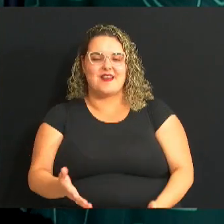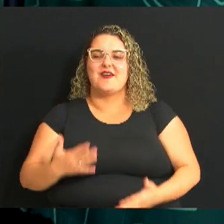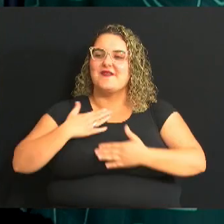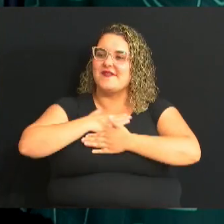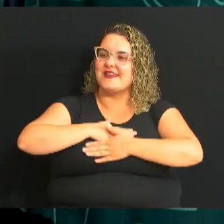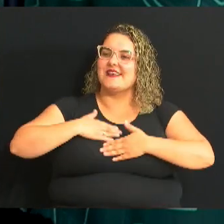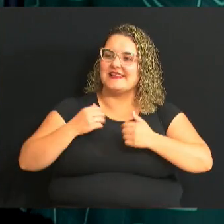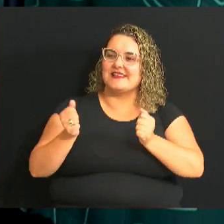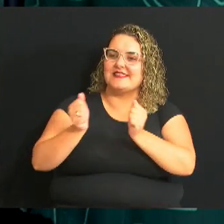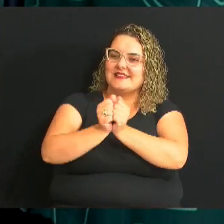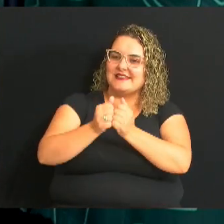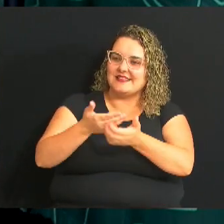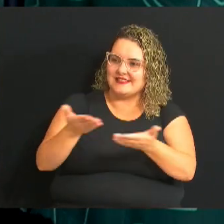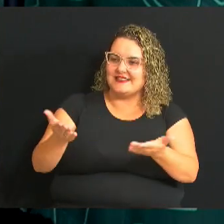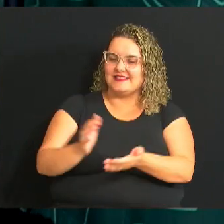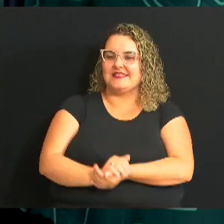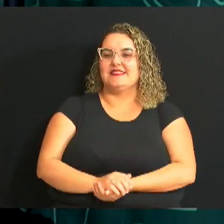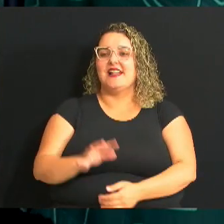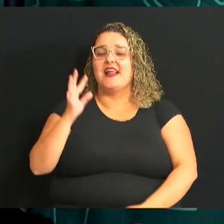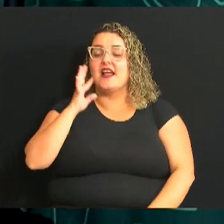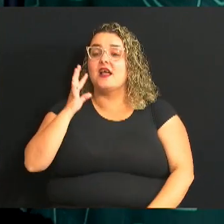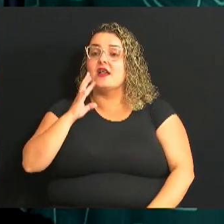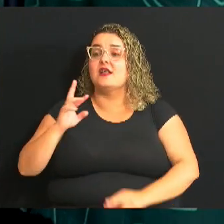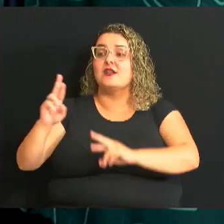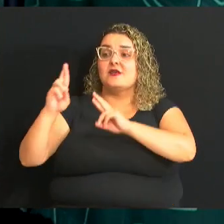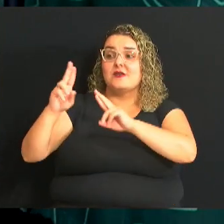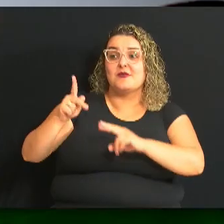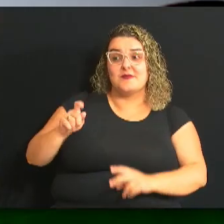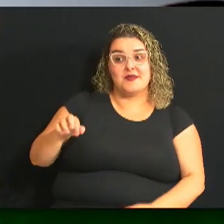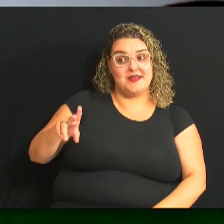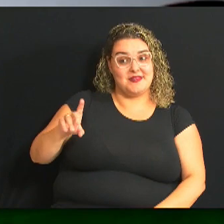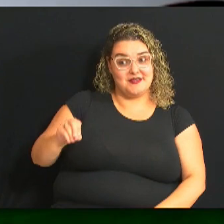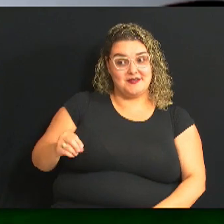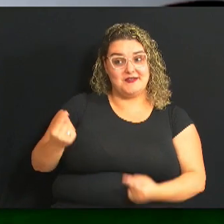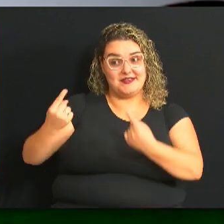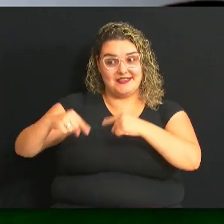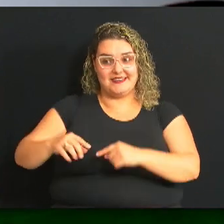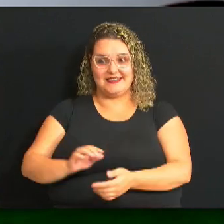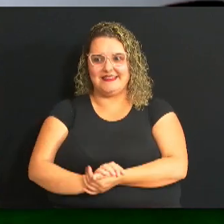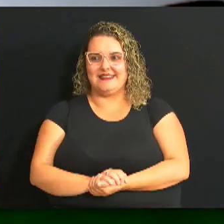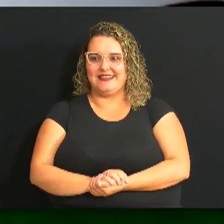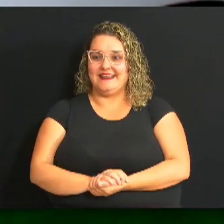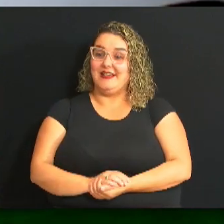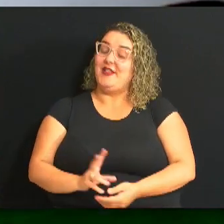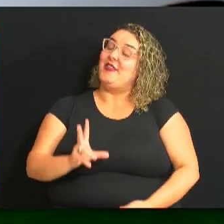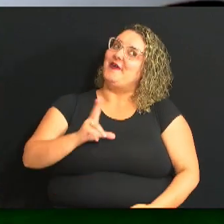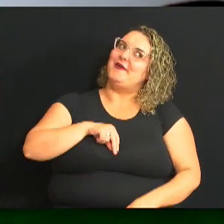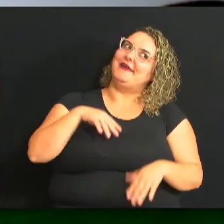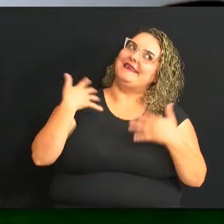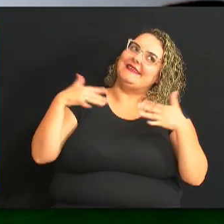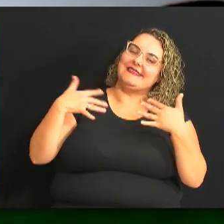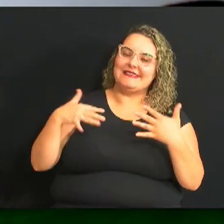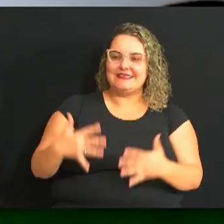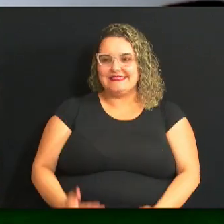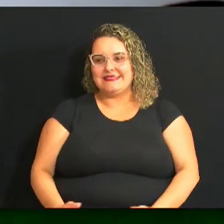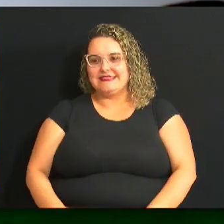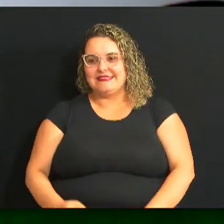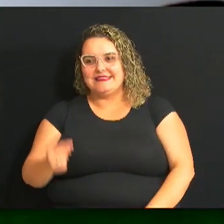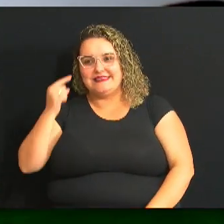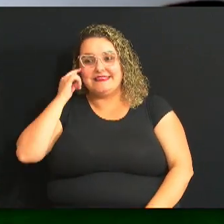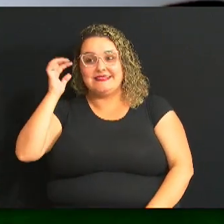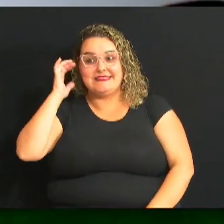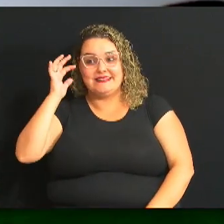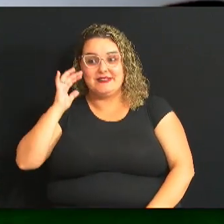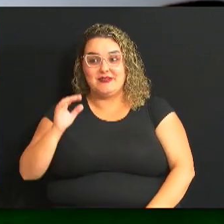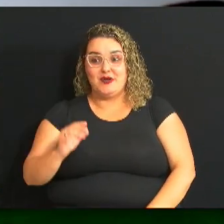aqui. Legal, legal. Tá na expectativa, Pedro, para competir? Estamos pensando já, né? Parece que